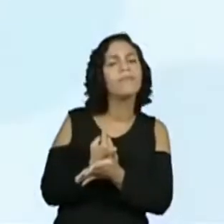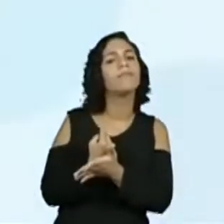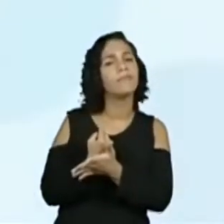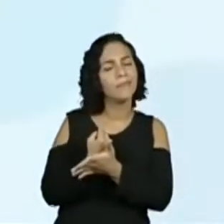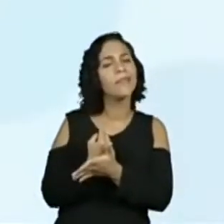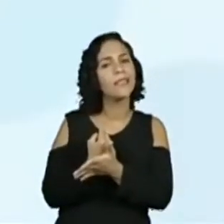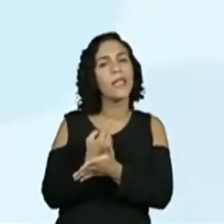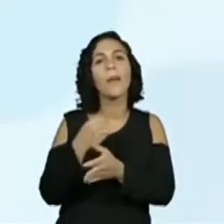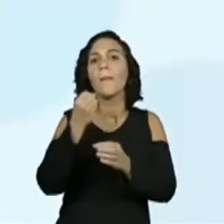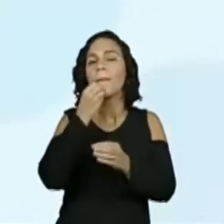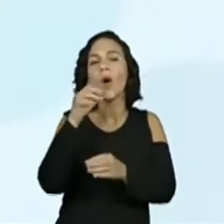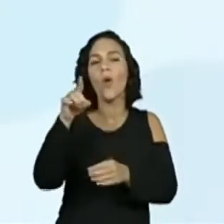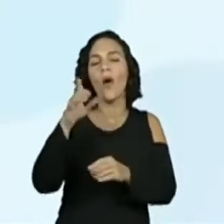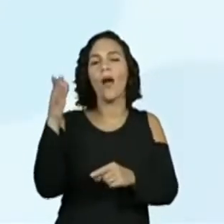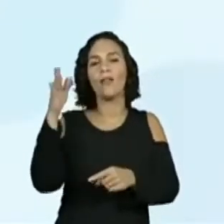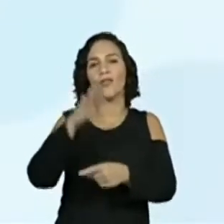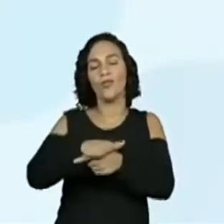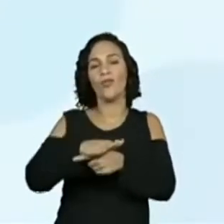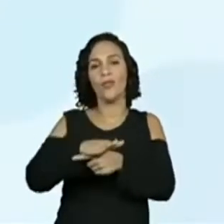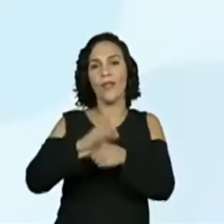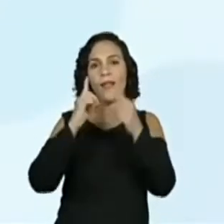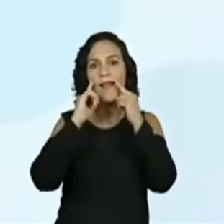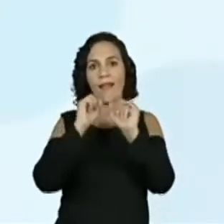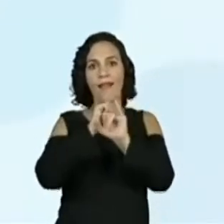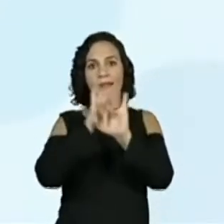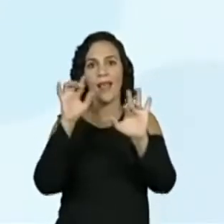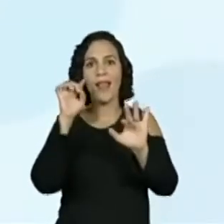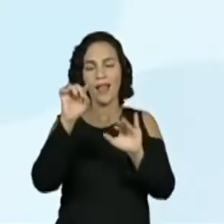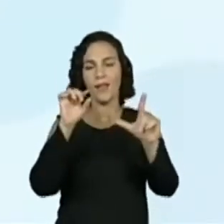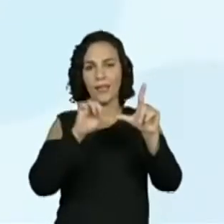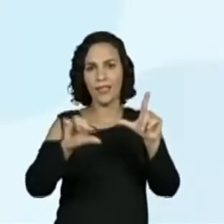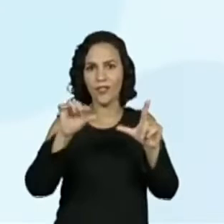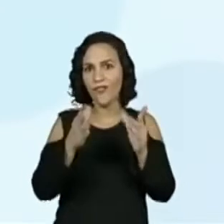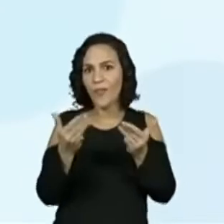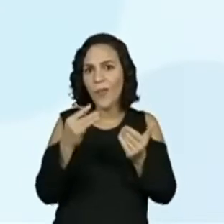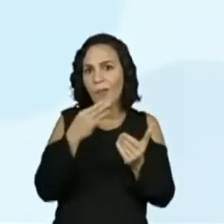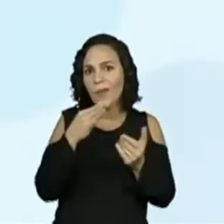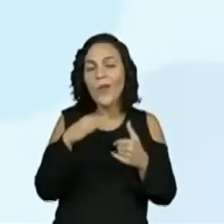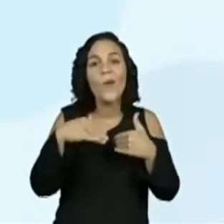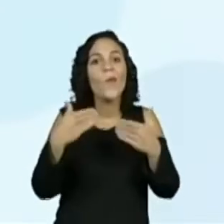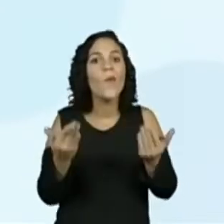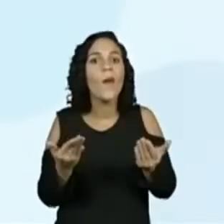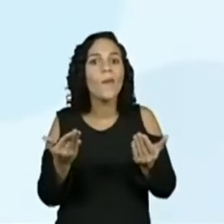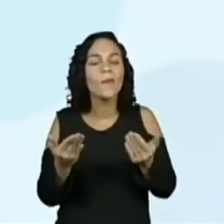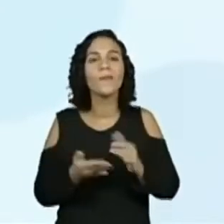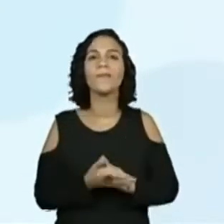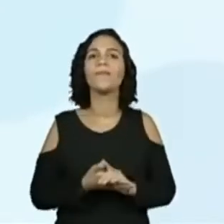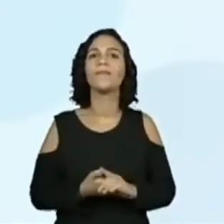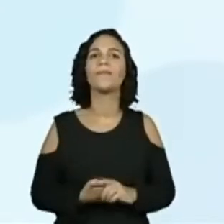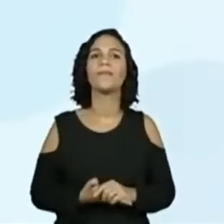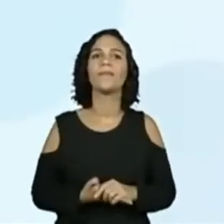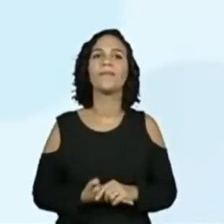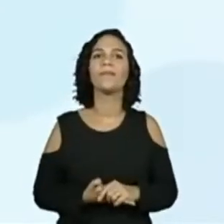garantir para a gente entender. Vamos conhecer que espécie é essa? Então vamos lá.